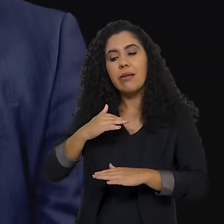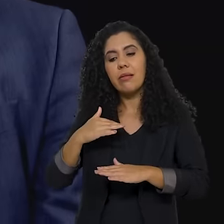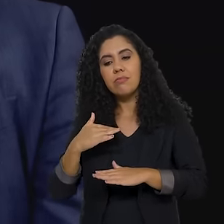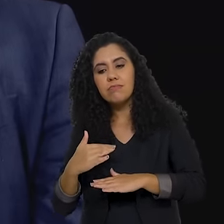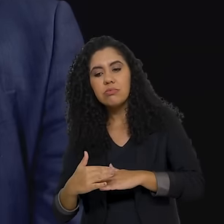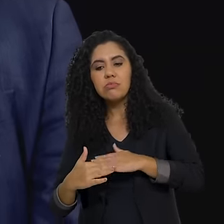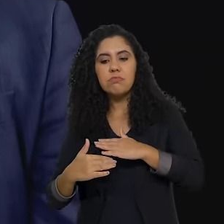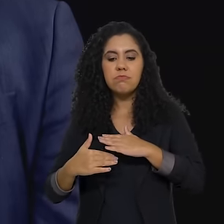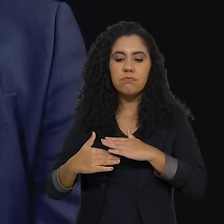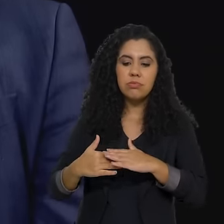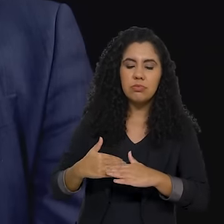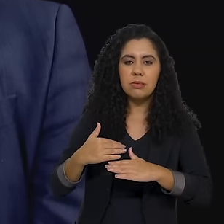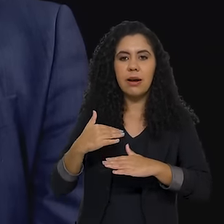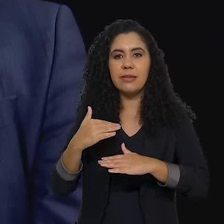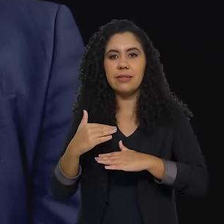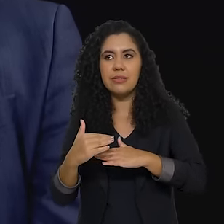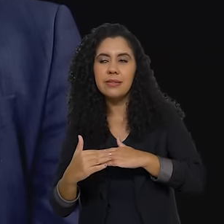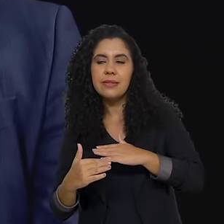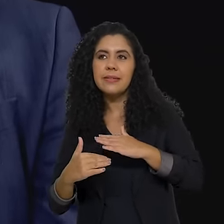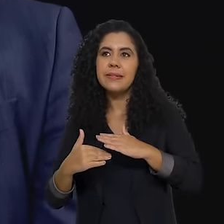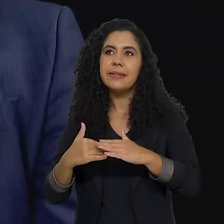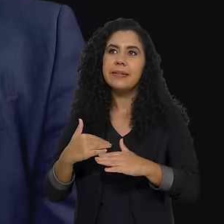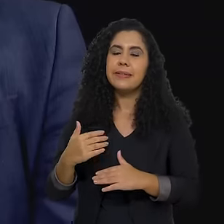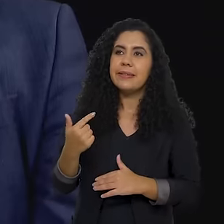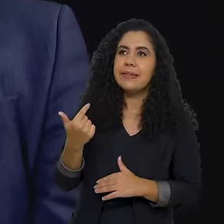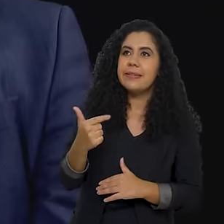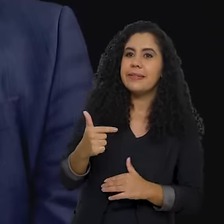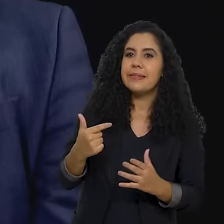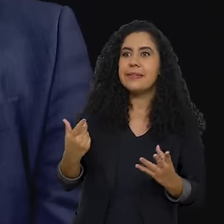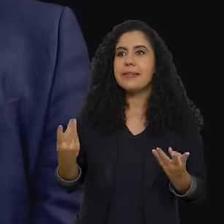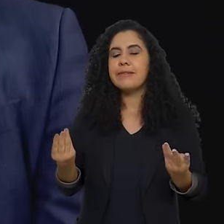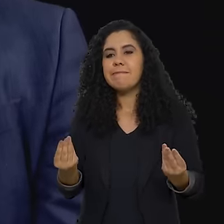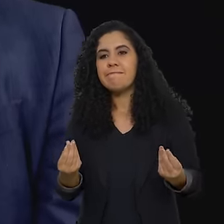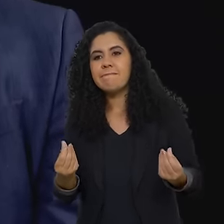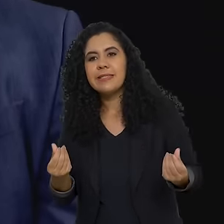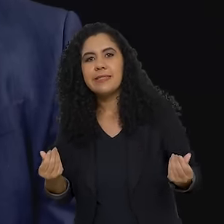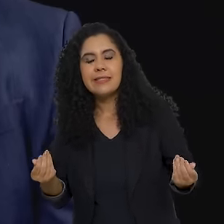desenvolvimento, que não tem